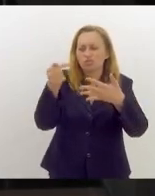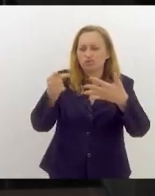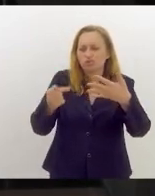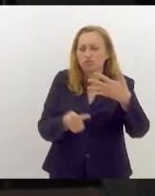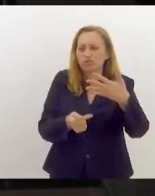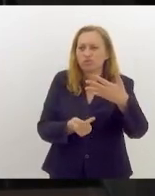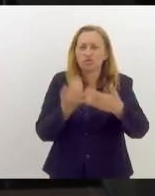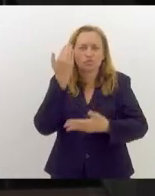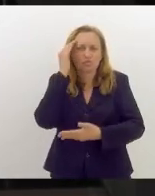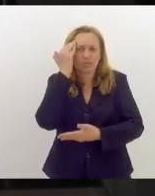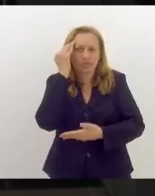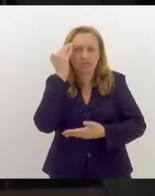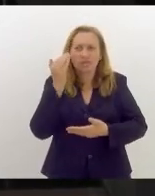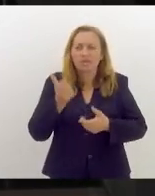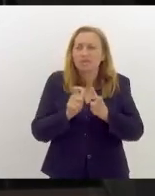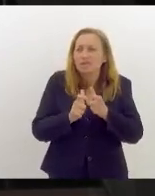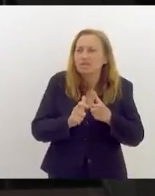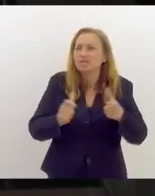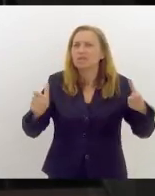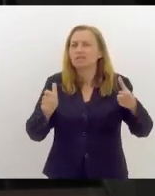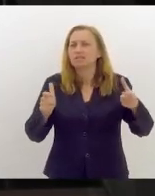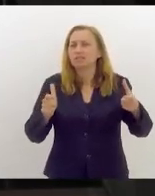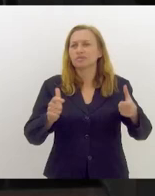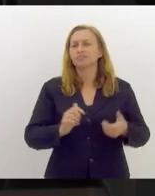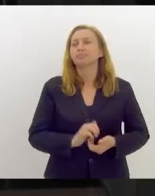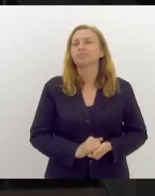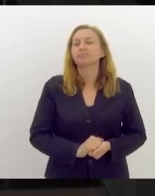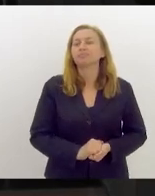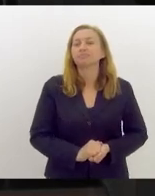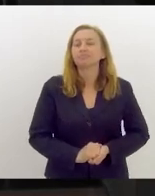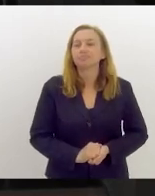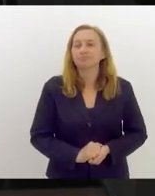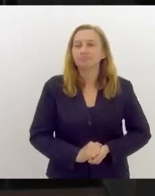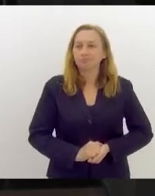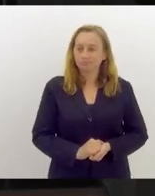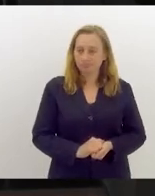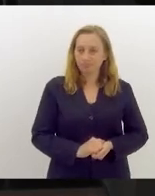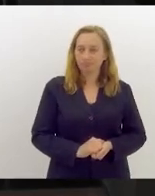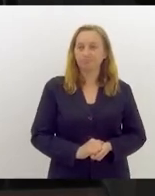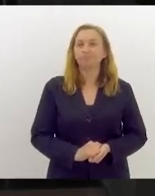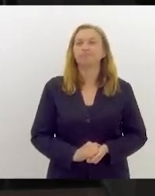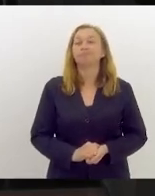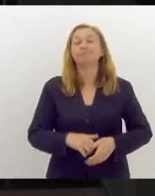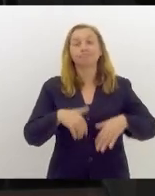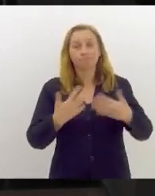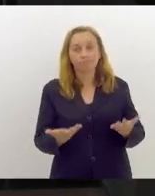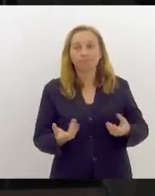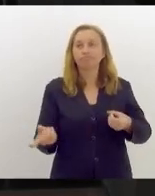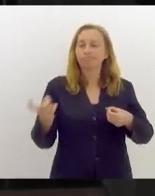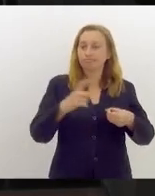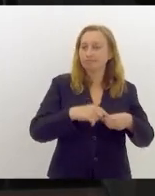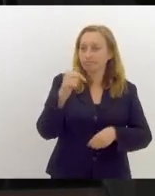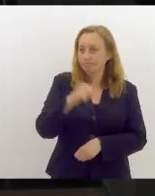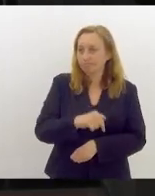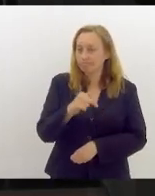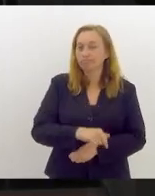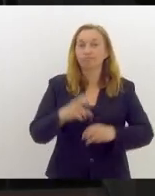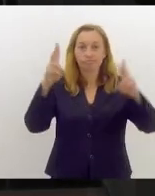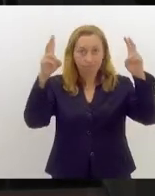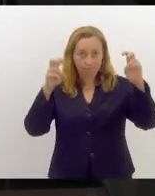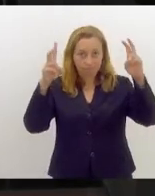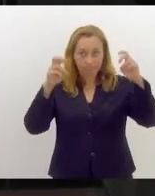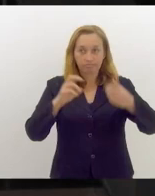nesse Grande arco-íris então Voltaremos aqui ao tema